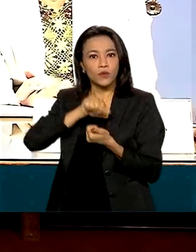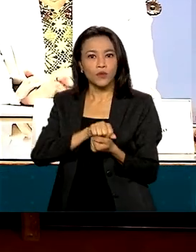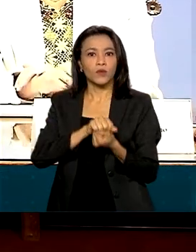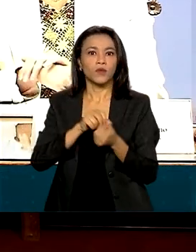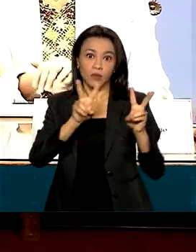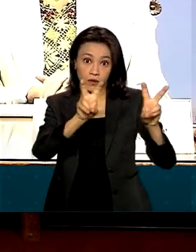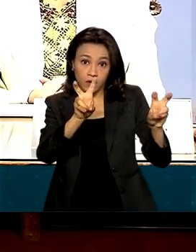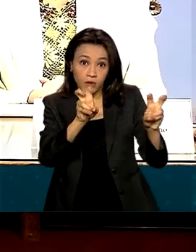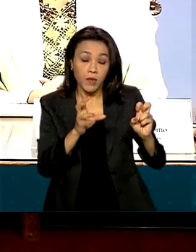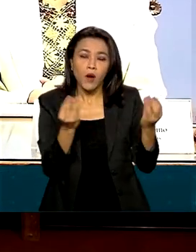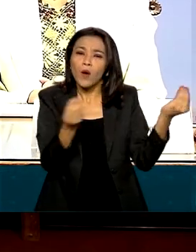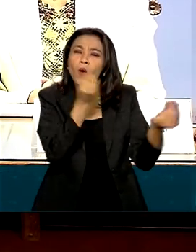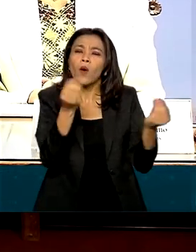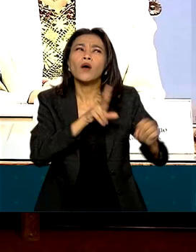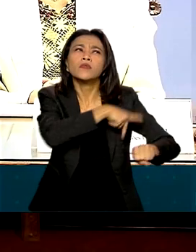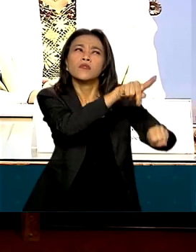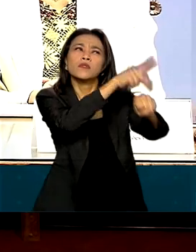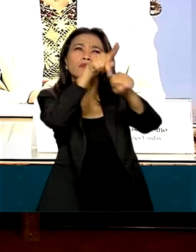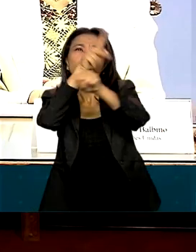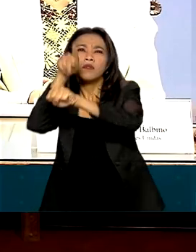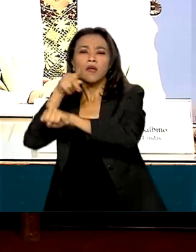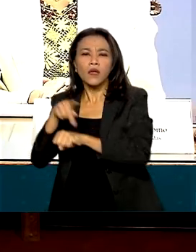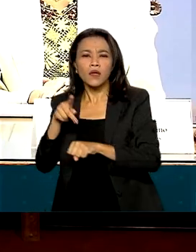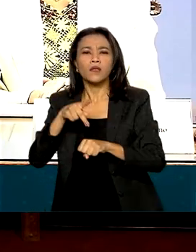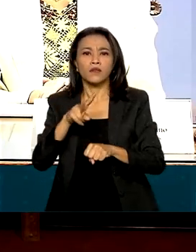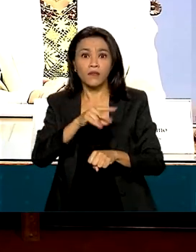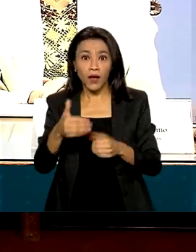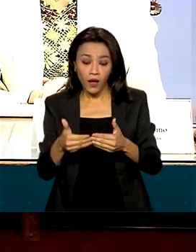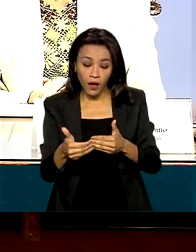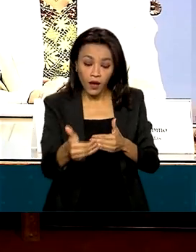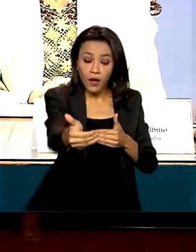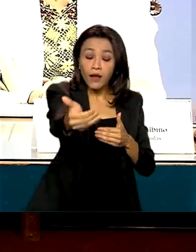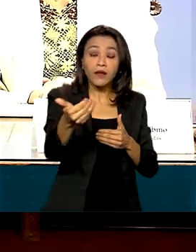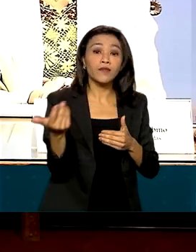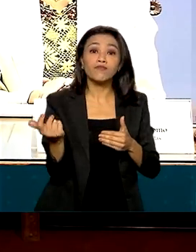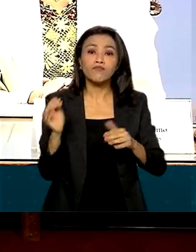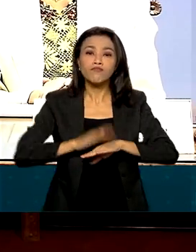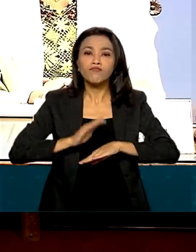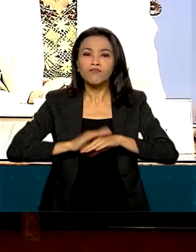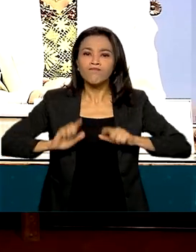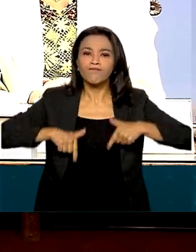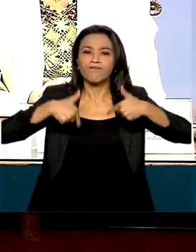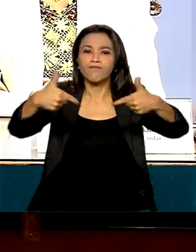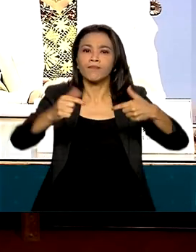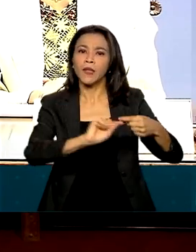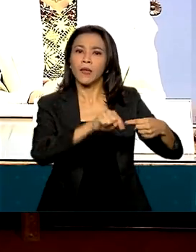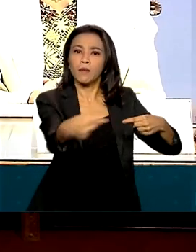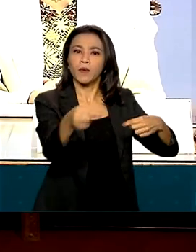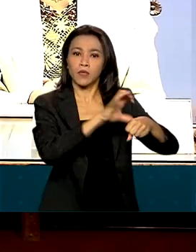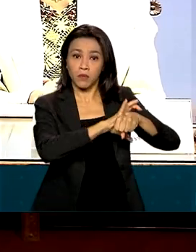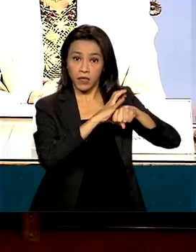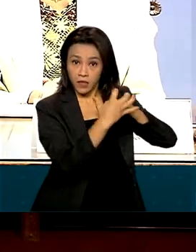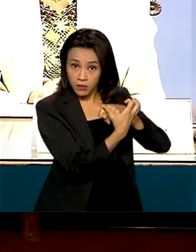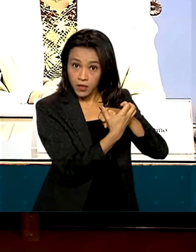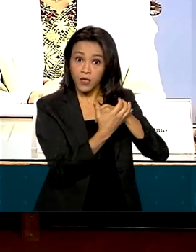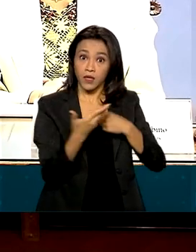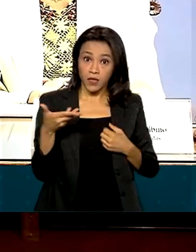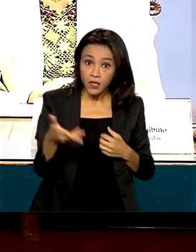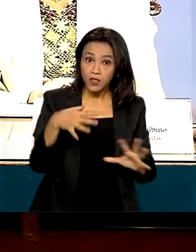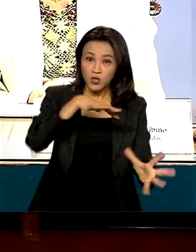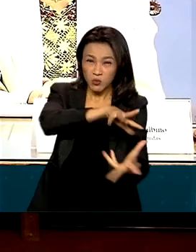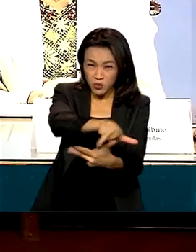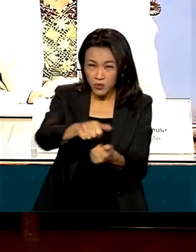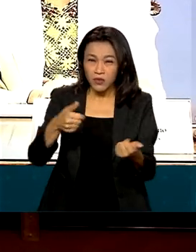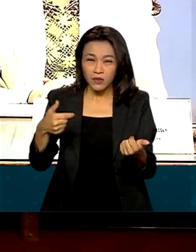comunidade internacional, como os países vão reagir a esse mundo pós-pandemia e também a esse mundo em que há um